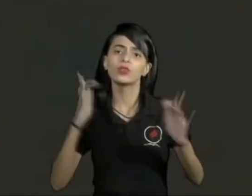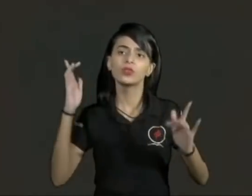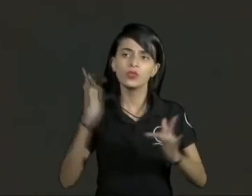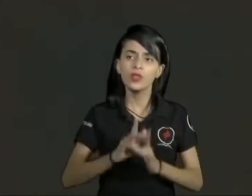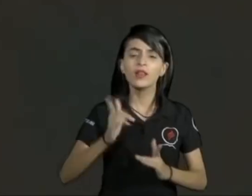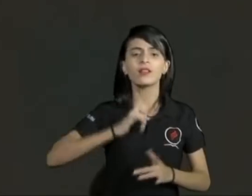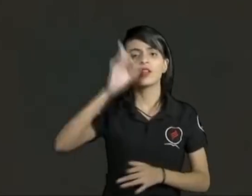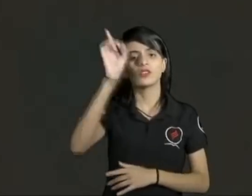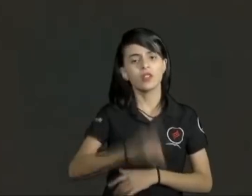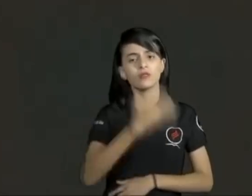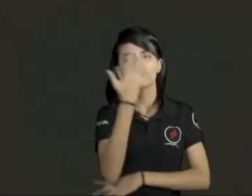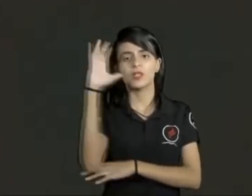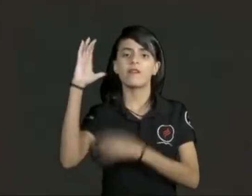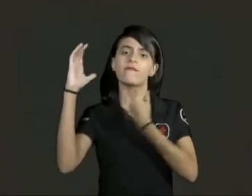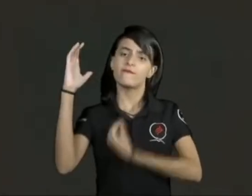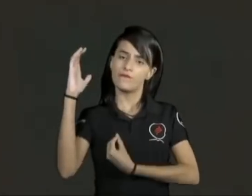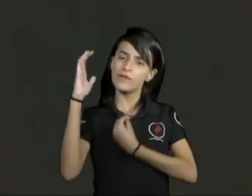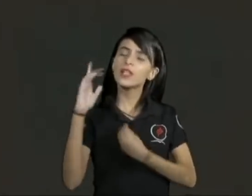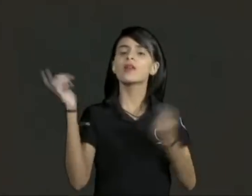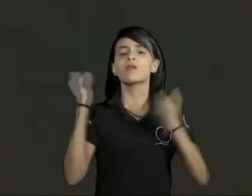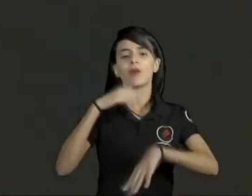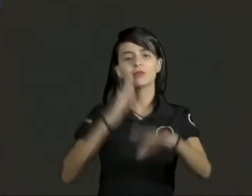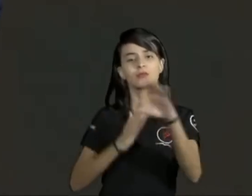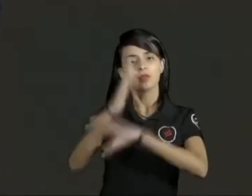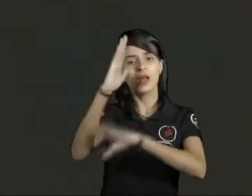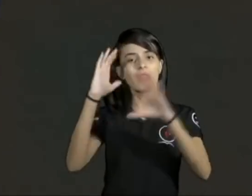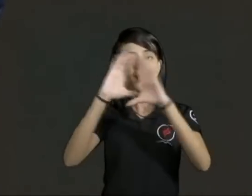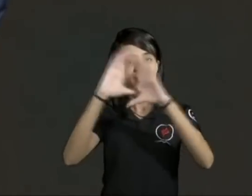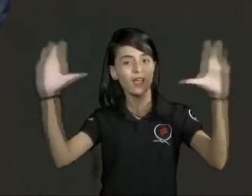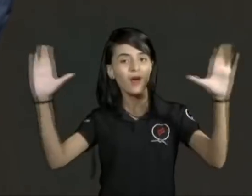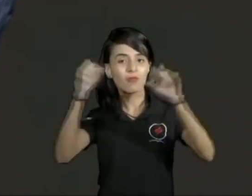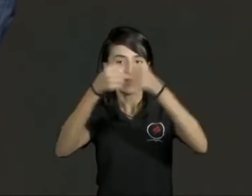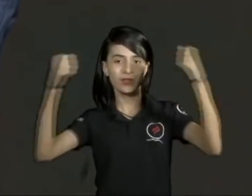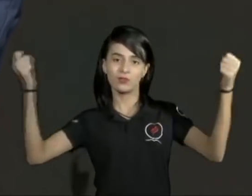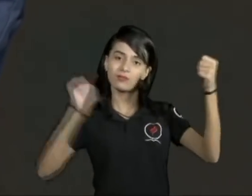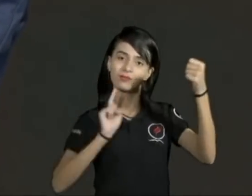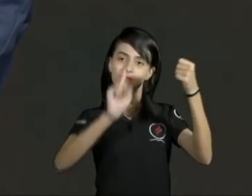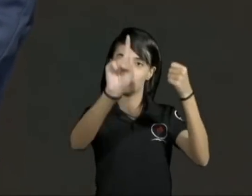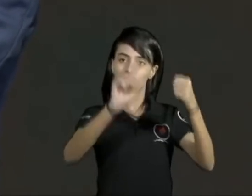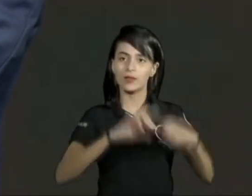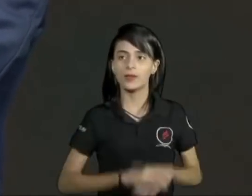tenham direito a árvore da vida e possam entrar na cidade pelas portas